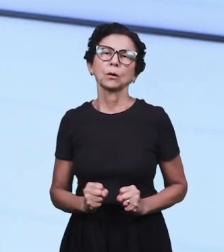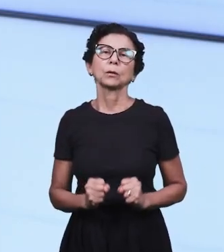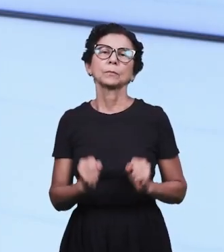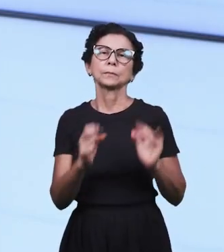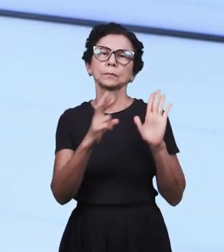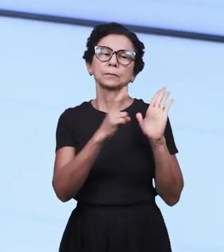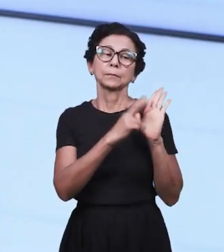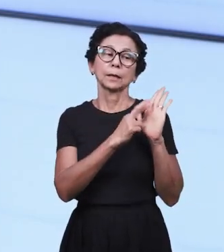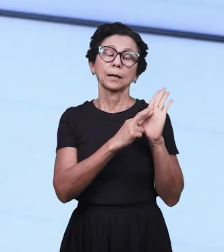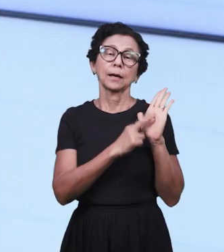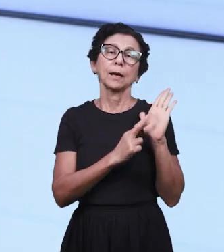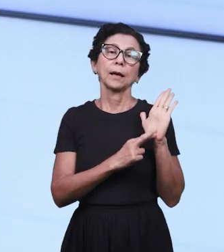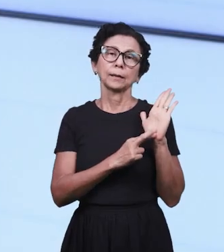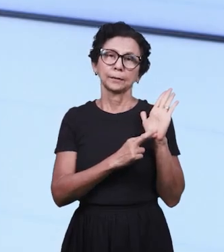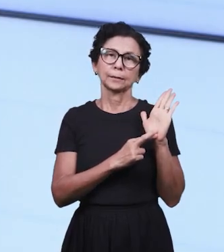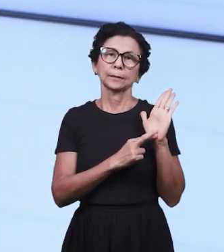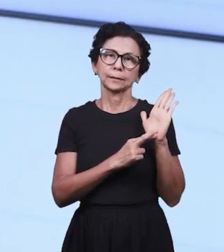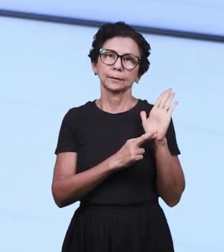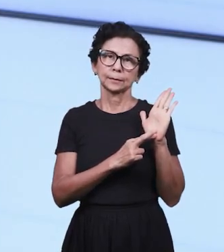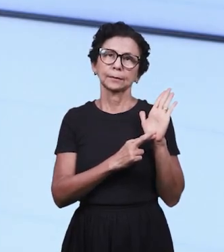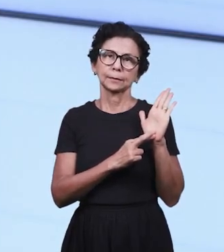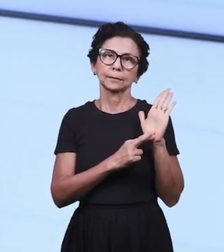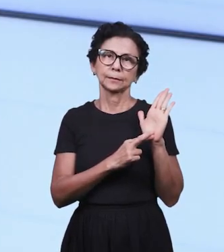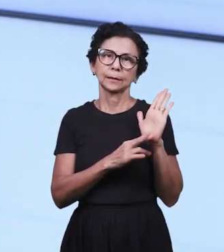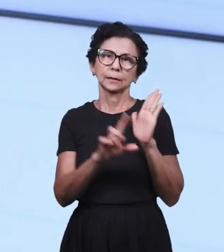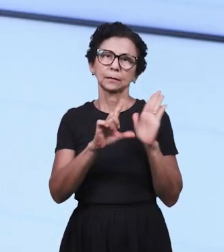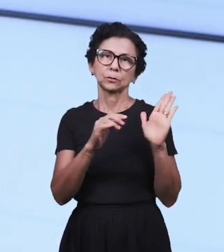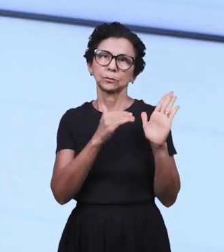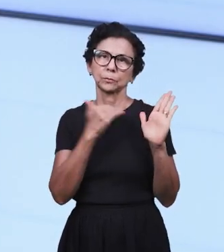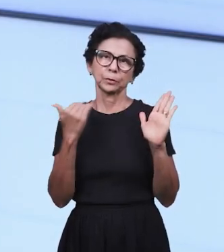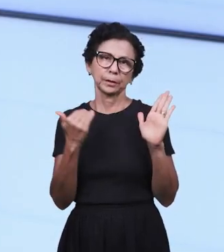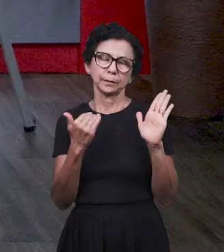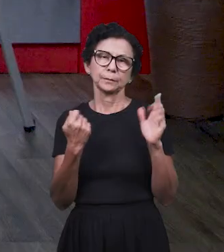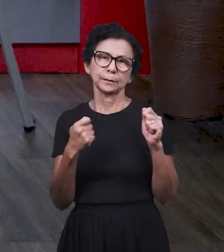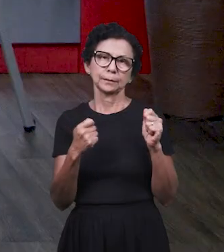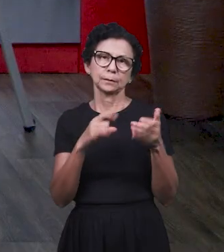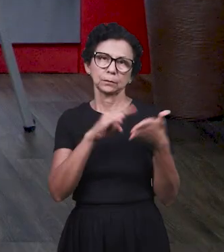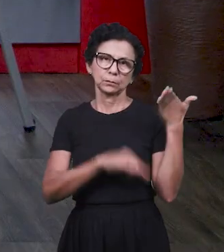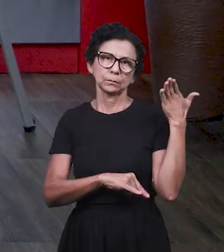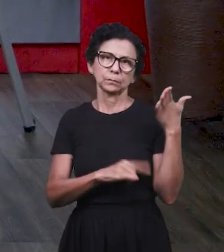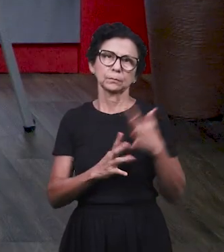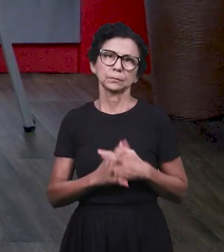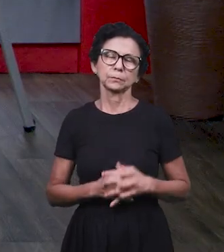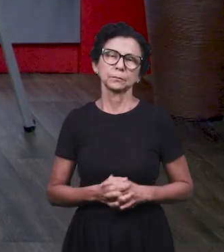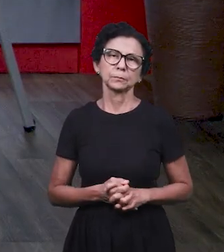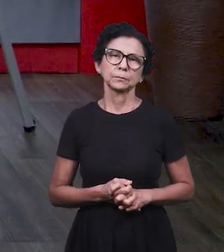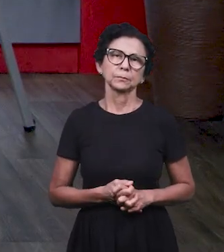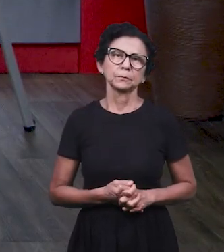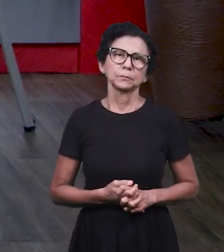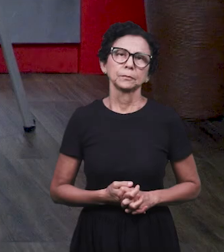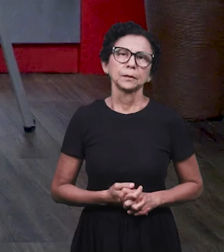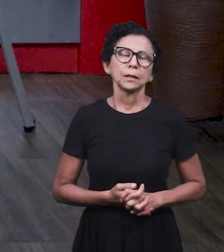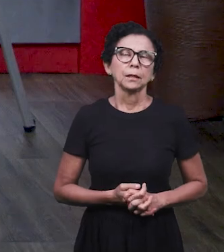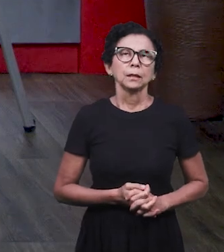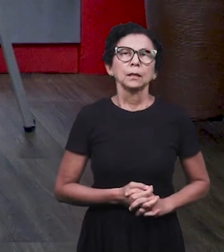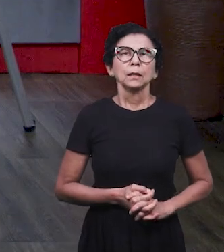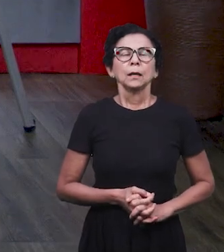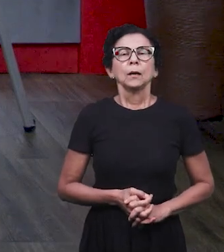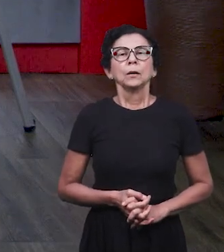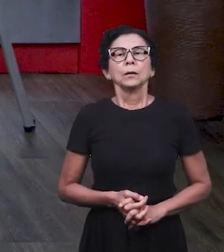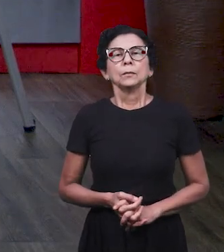precisa atentar para que isso não seja questionado lá na frente, né? Perfeito. Então o conselho até que o senhor dá também, doutor